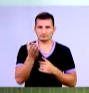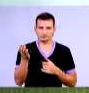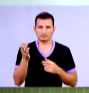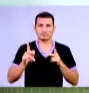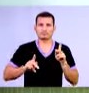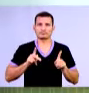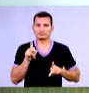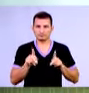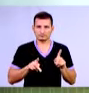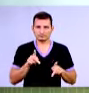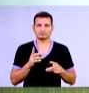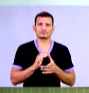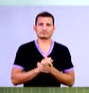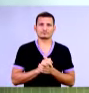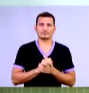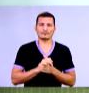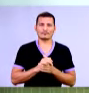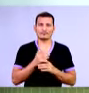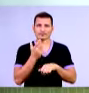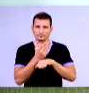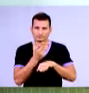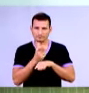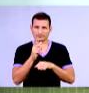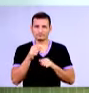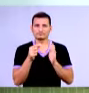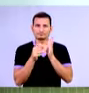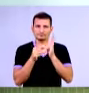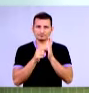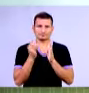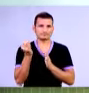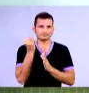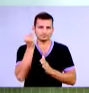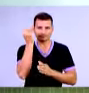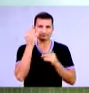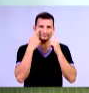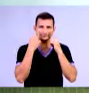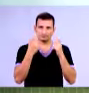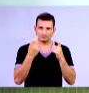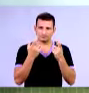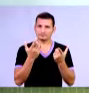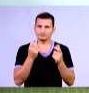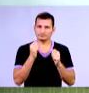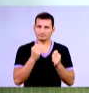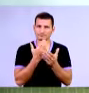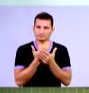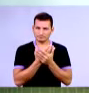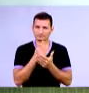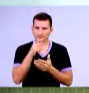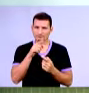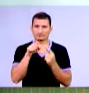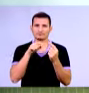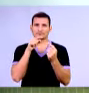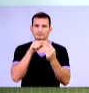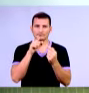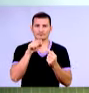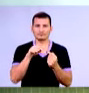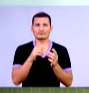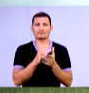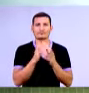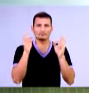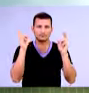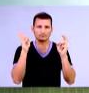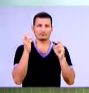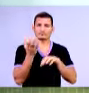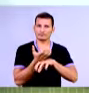a multimídia pode ser uma ferramenta importante, interessante, que pode ser explorada para esse objetivo. Então esse é o assunto da